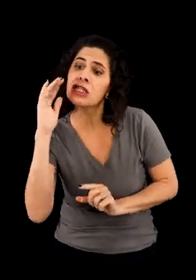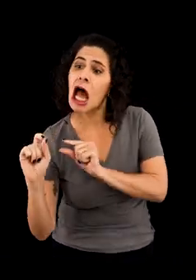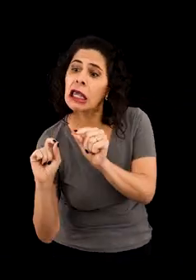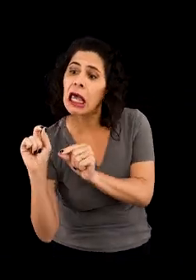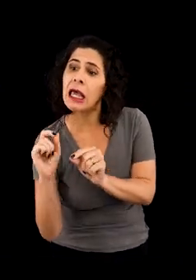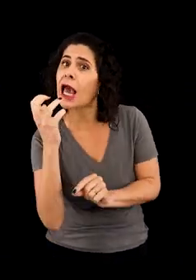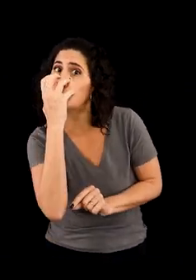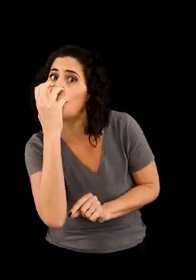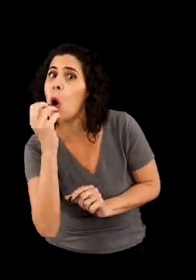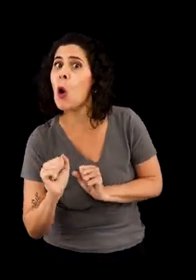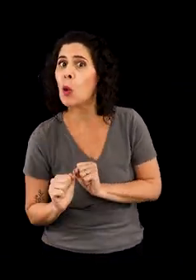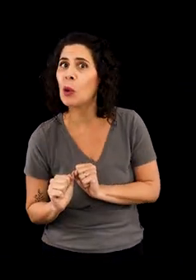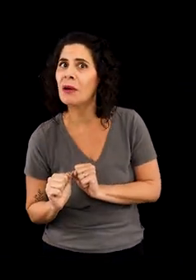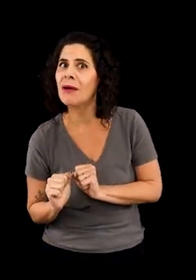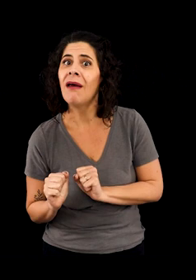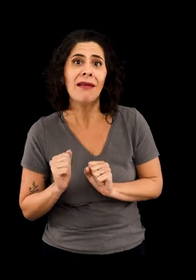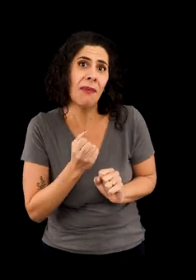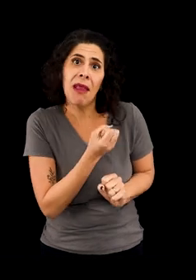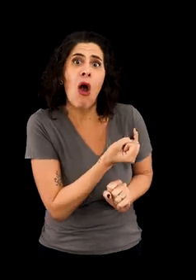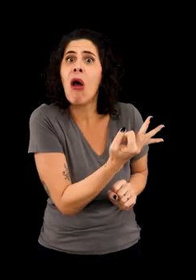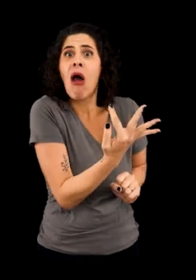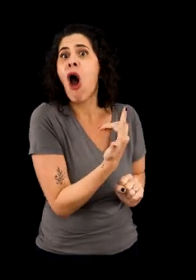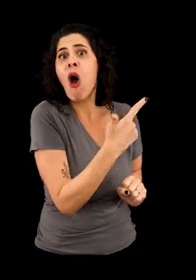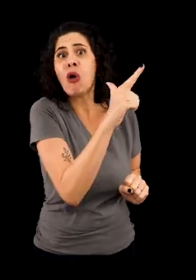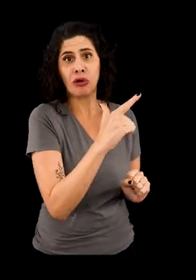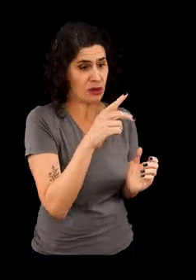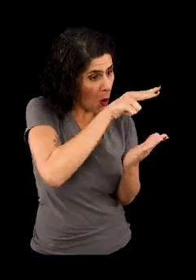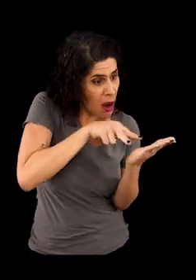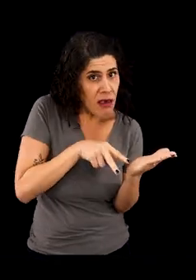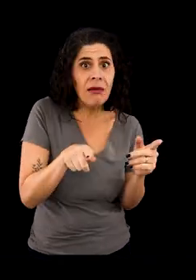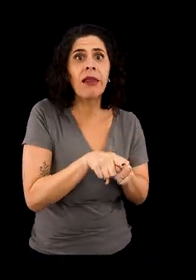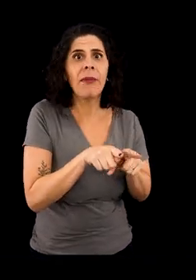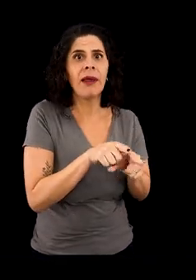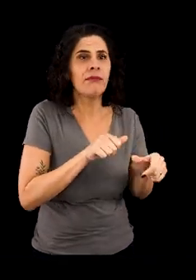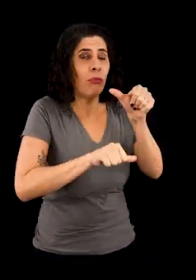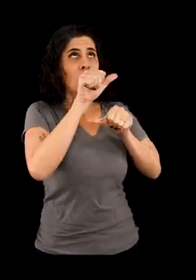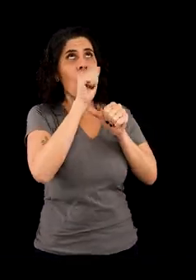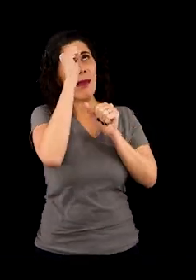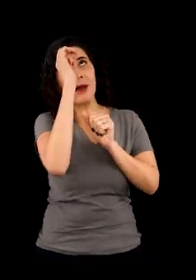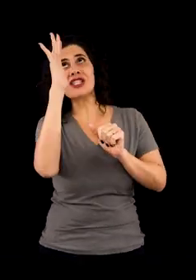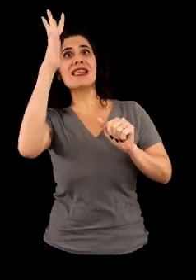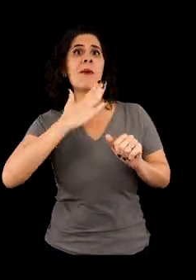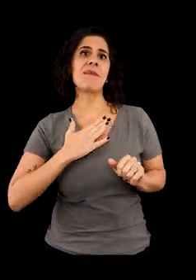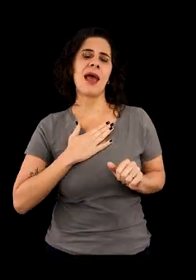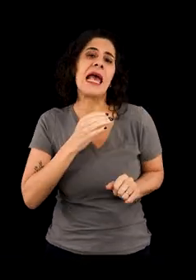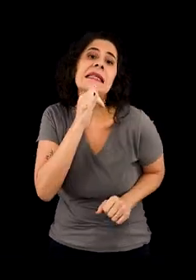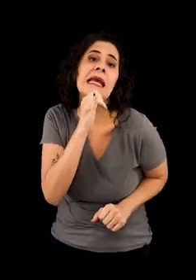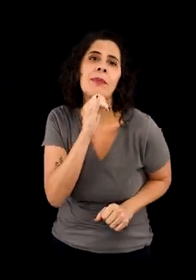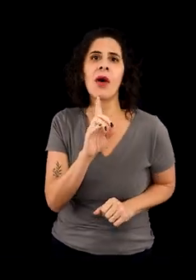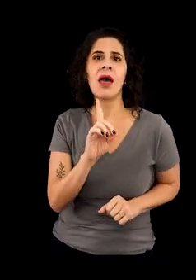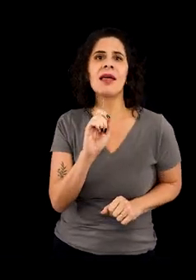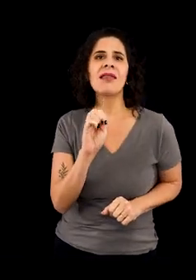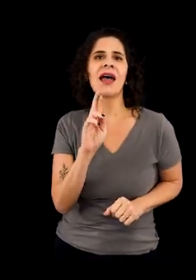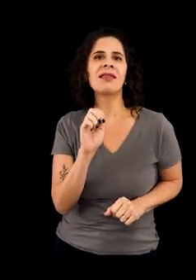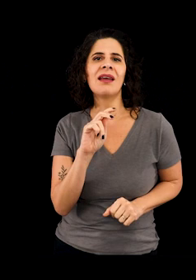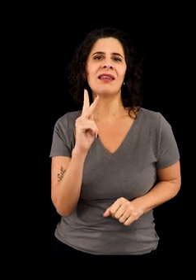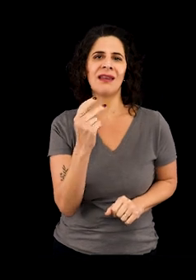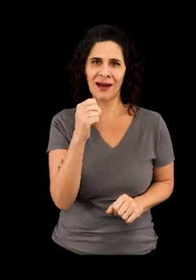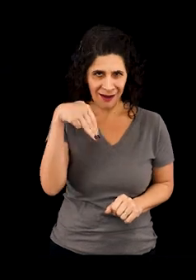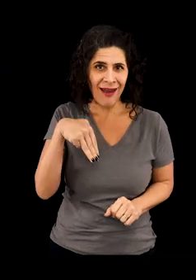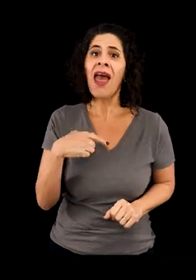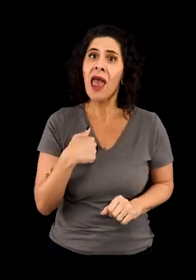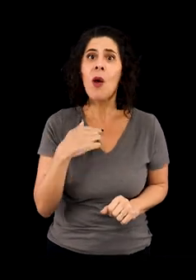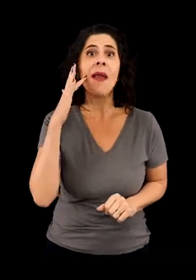aquele cachorrinho do livro. Como tantas coisas que eu li, devem ter virado outras. Sabe, eu imaginei o D'Artagnan de um jeito